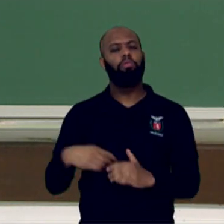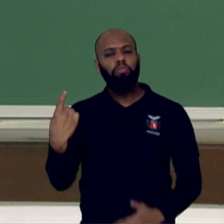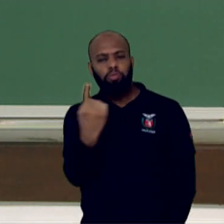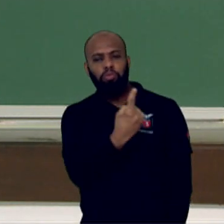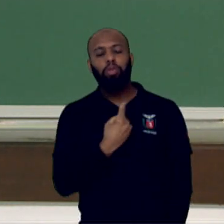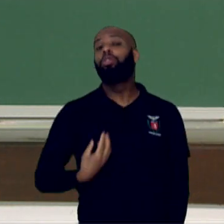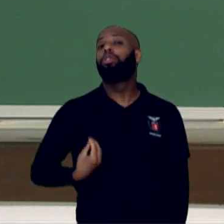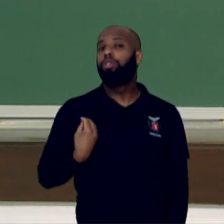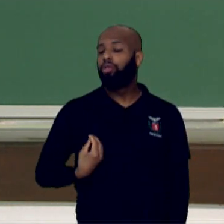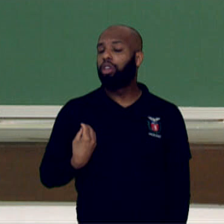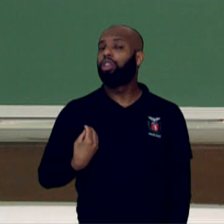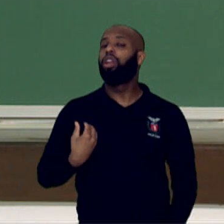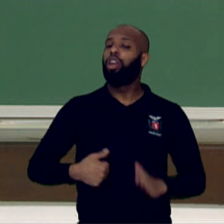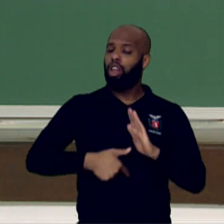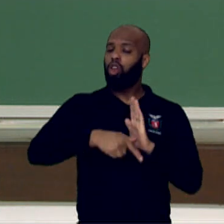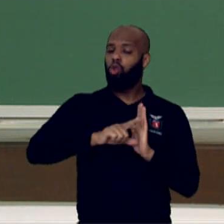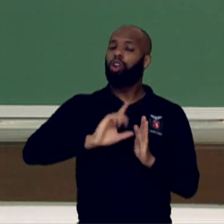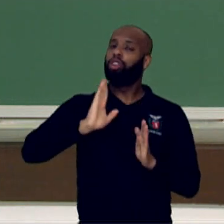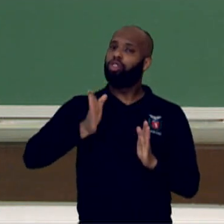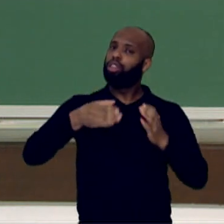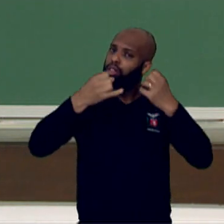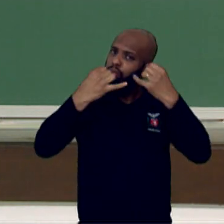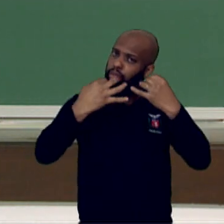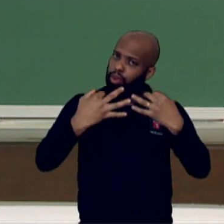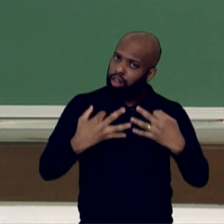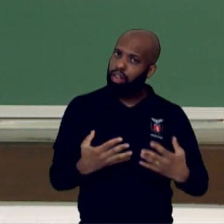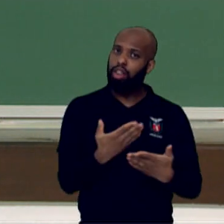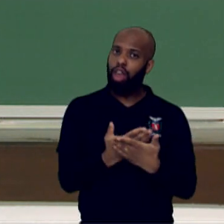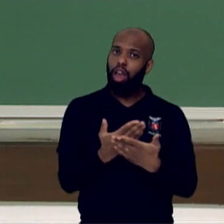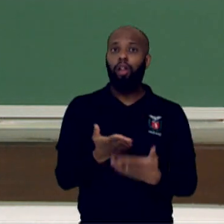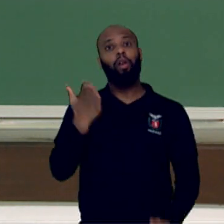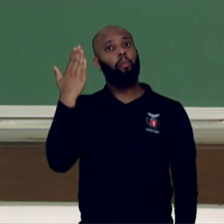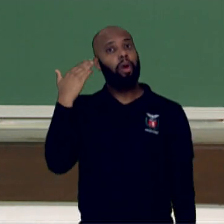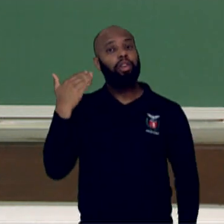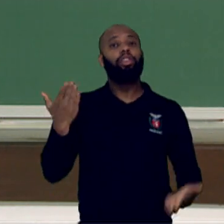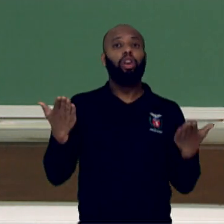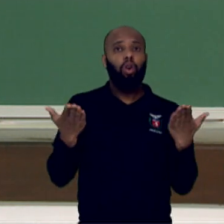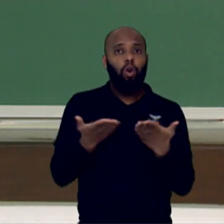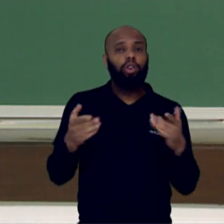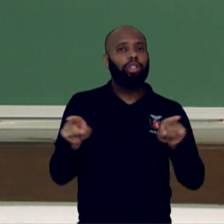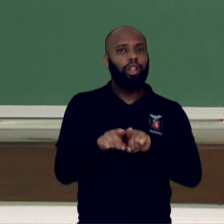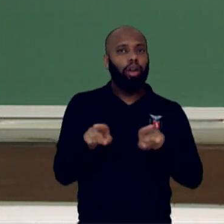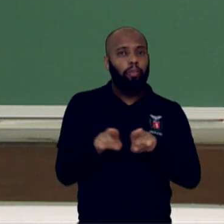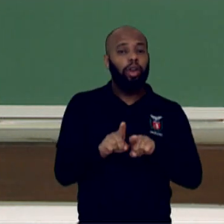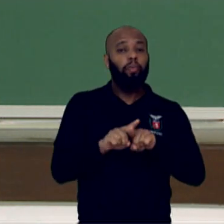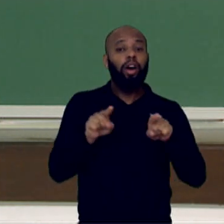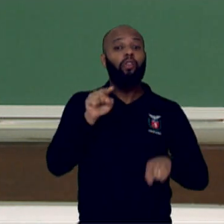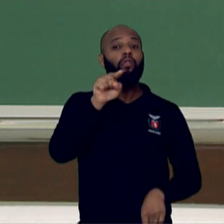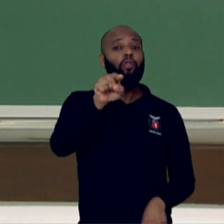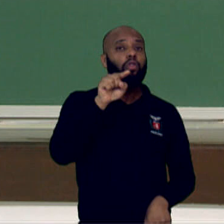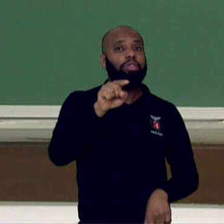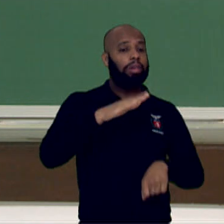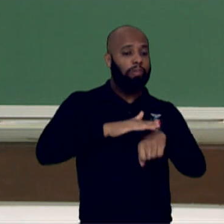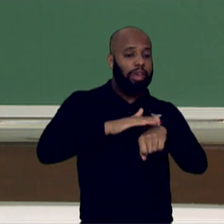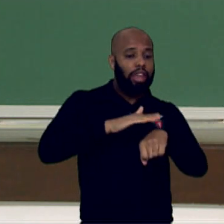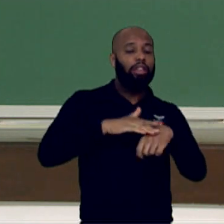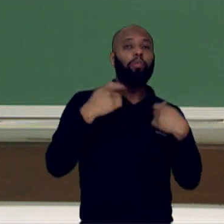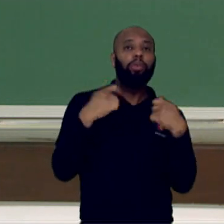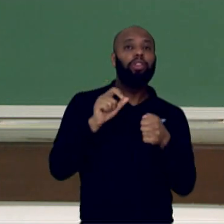vida. Já comentei na outra aula, nessa aula, mas façam, pensem, né, o que vocês